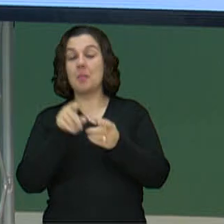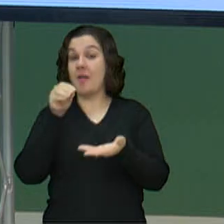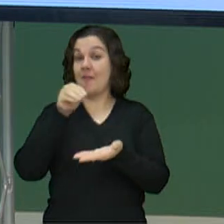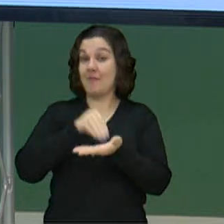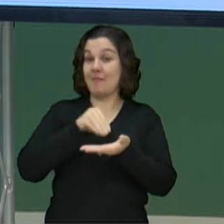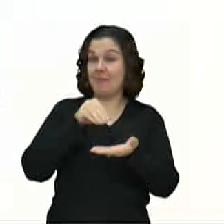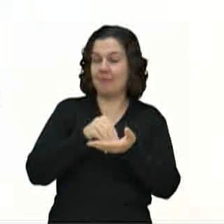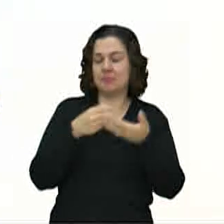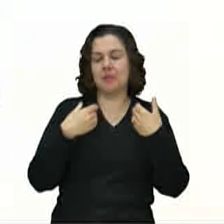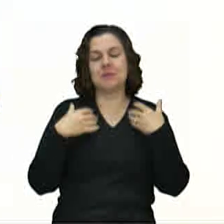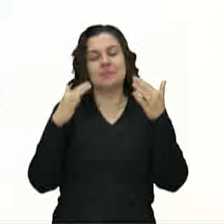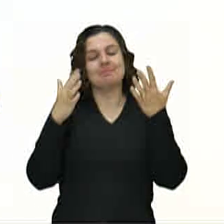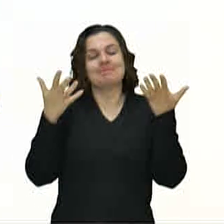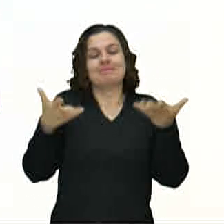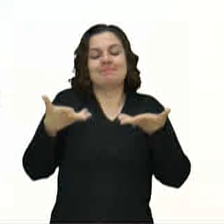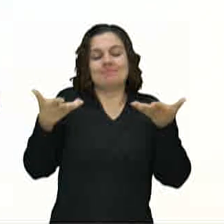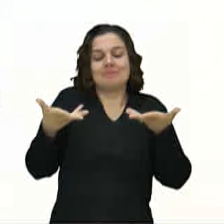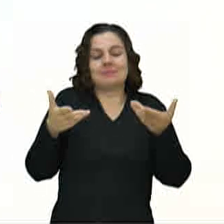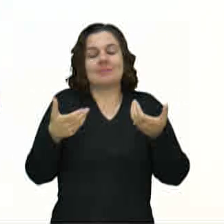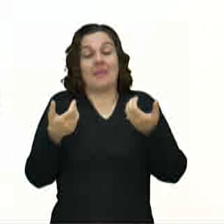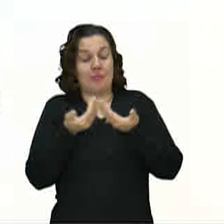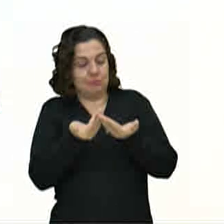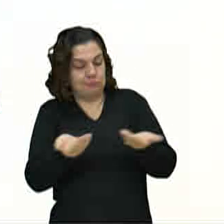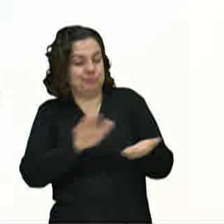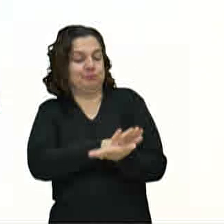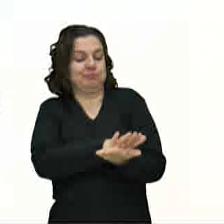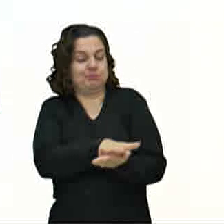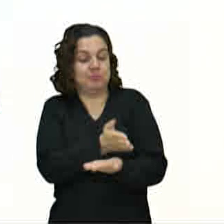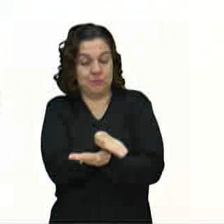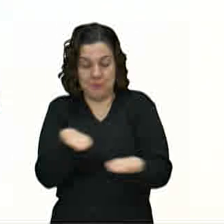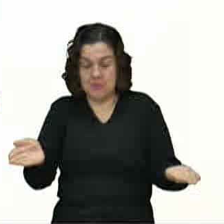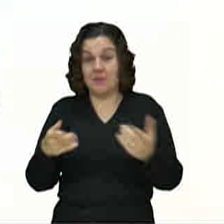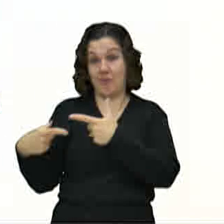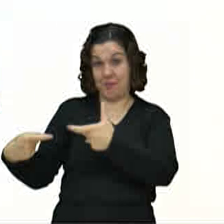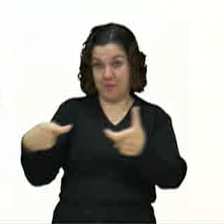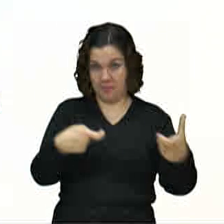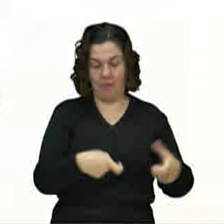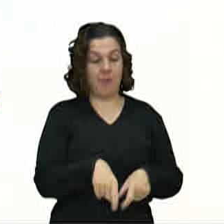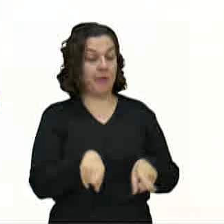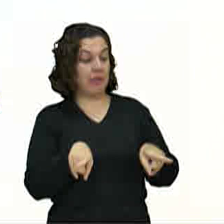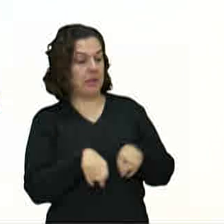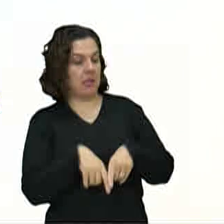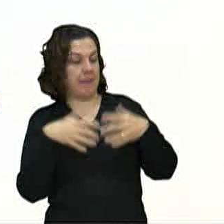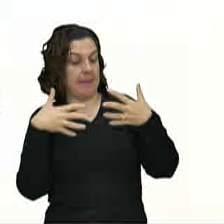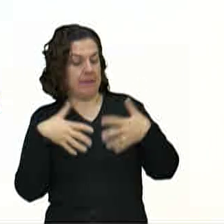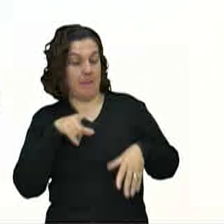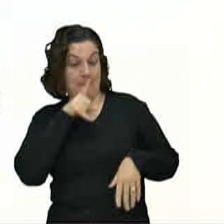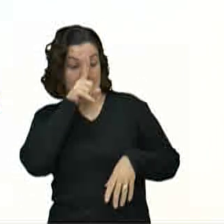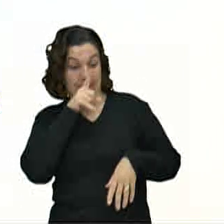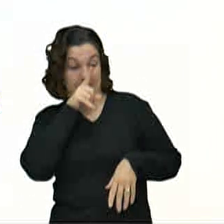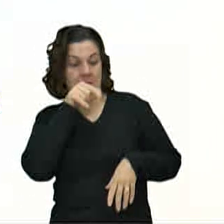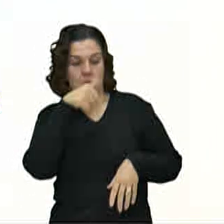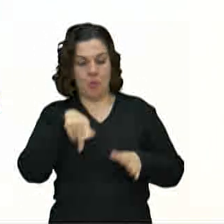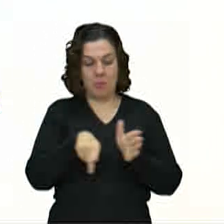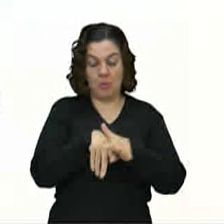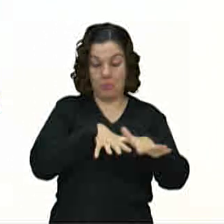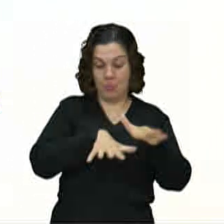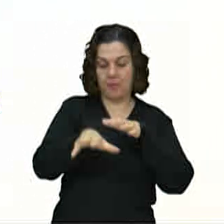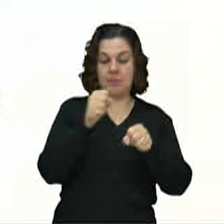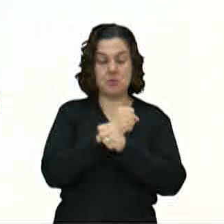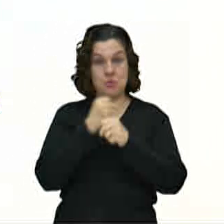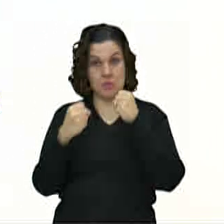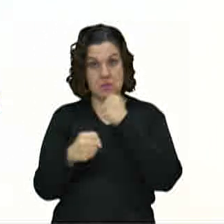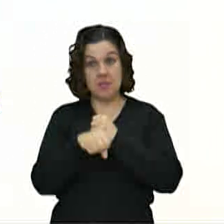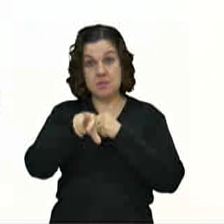de esperança diante da destruição causada pela guerra, a ameaça dos movimentos socialistas, como na